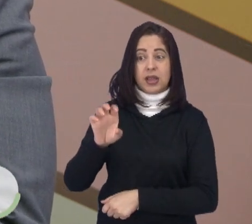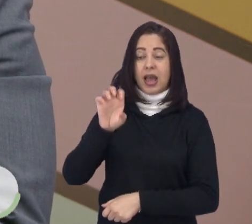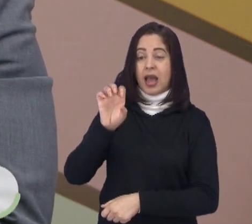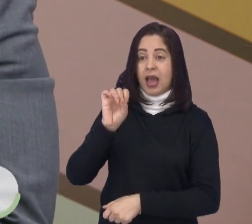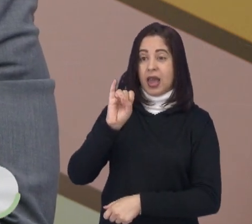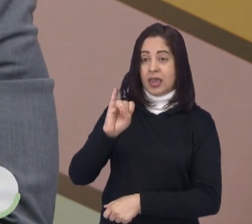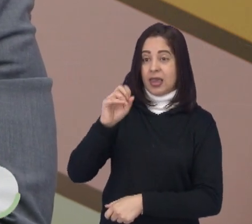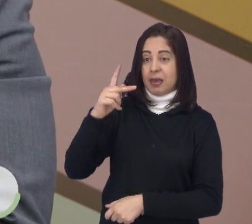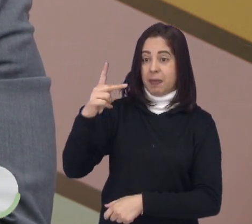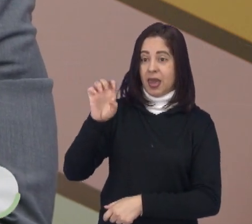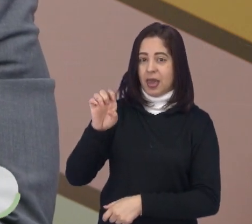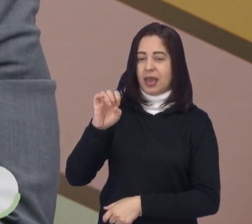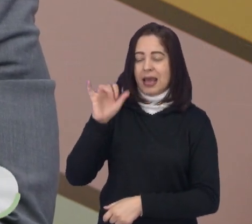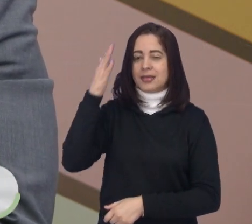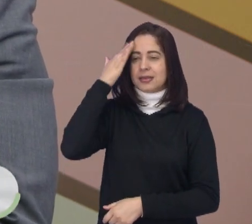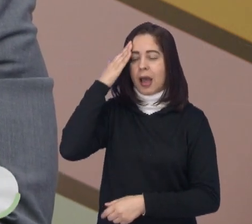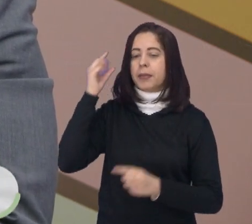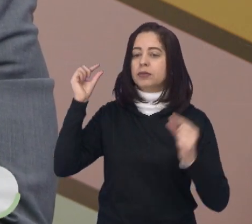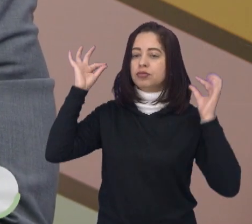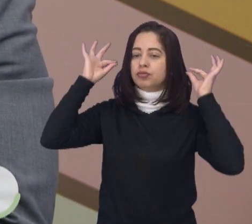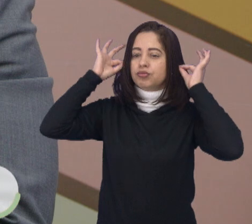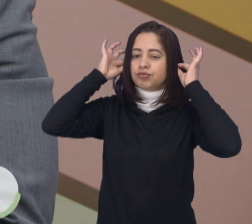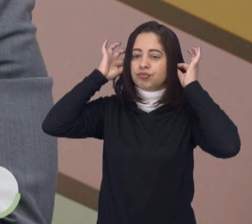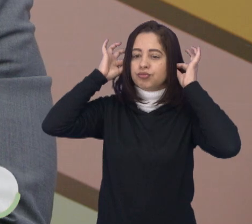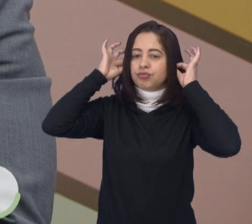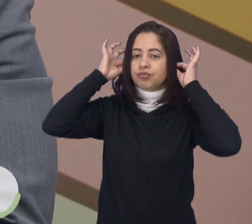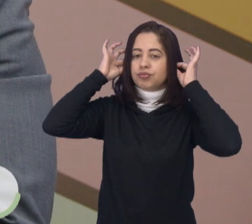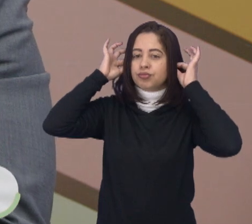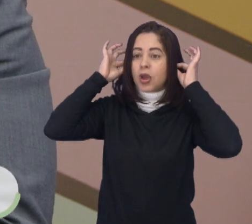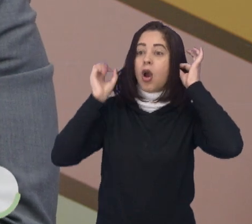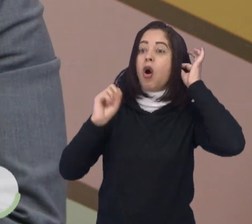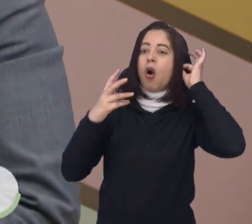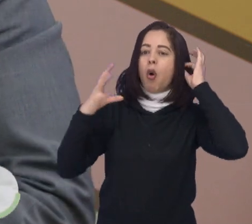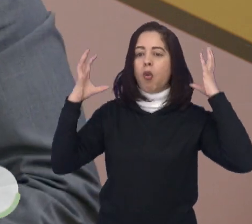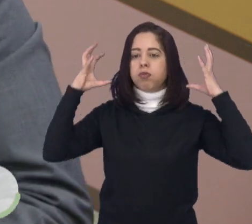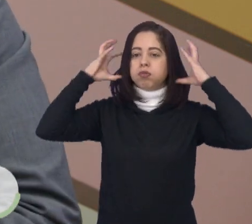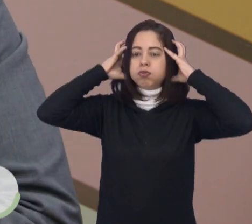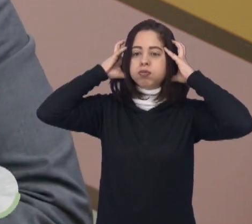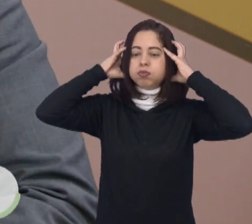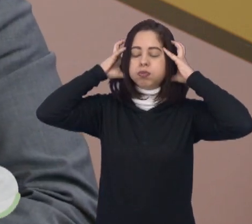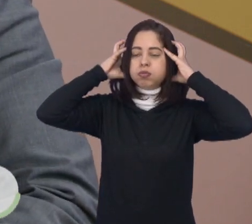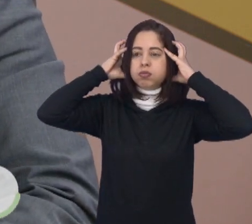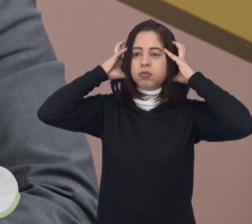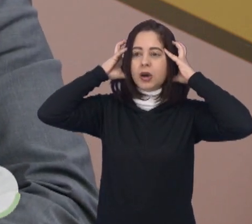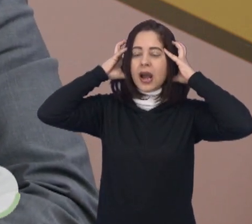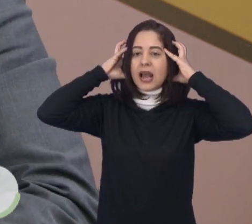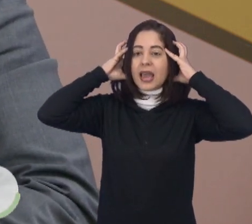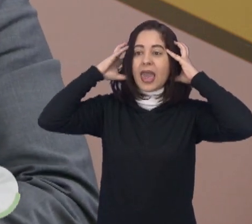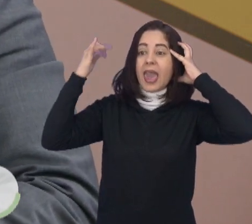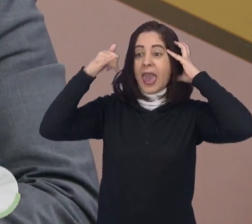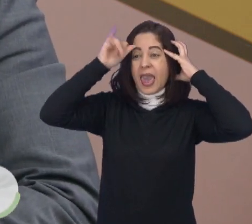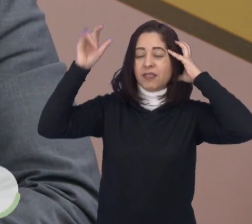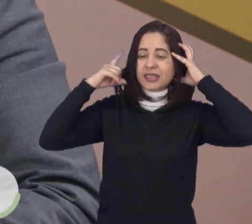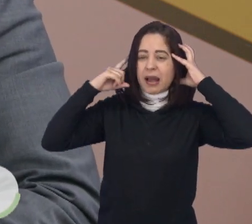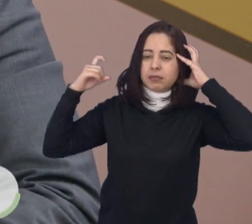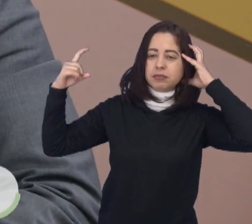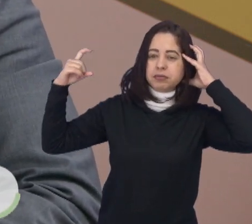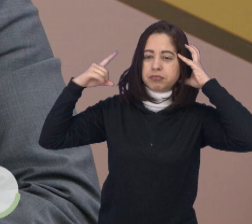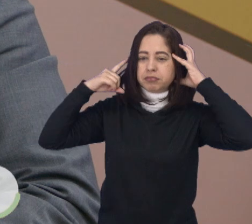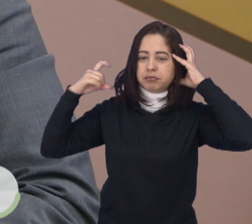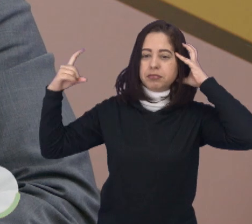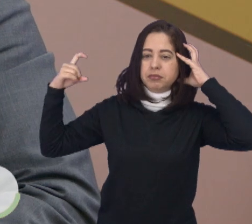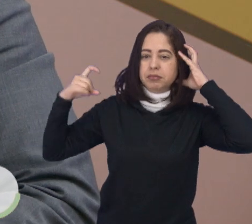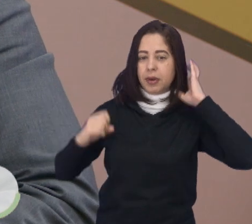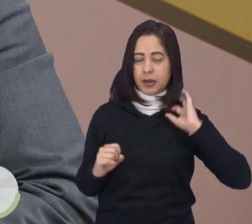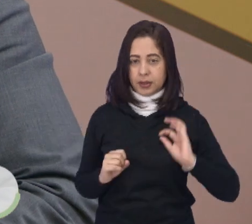proteção. Seria a proteção, né, individual com plug ou com concha, ou mesmo ambos, né, plug e concha. E não basta só a